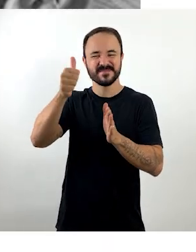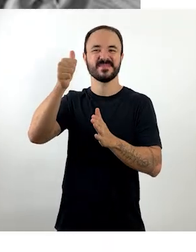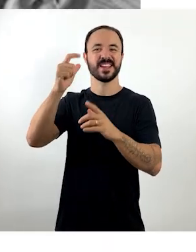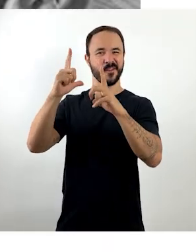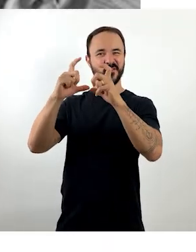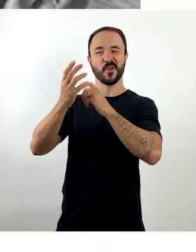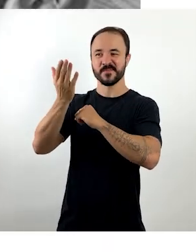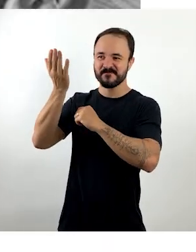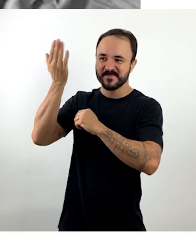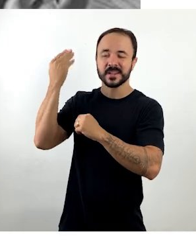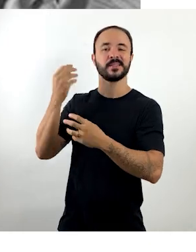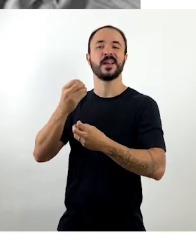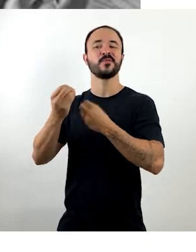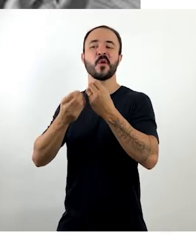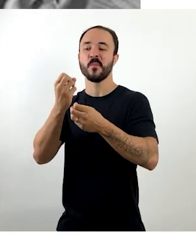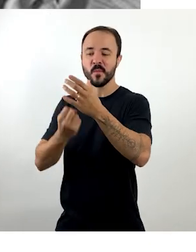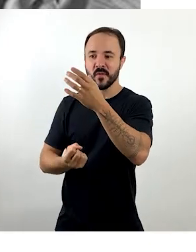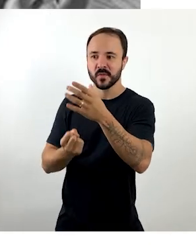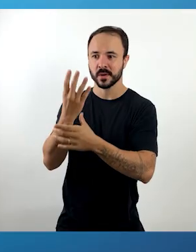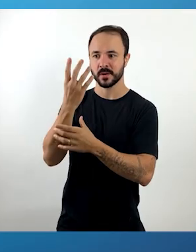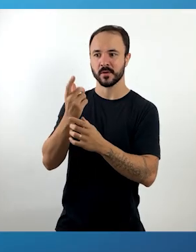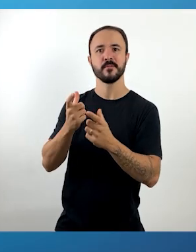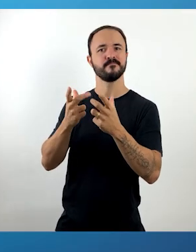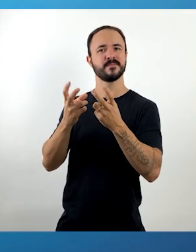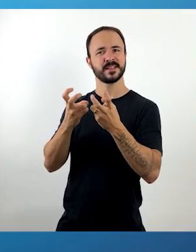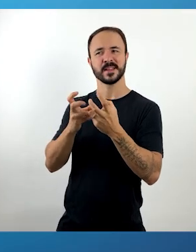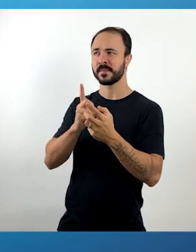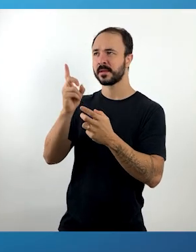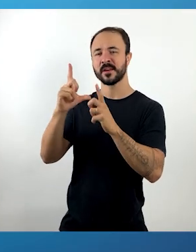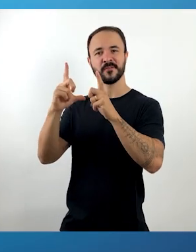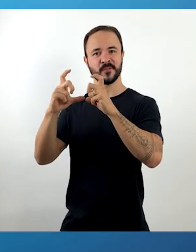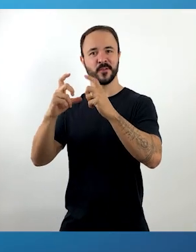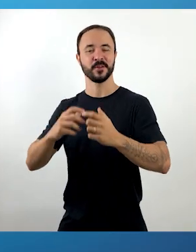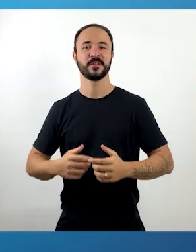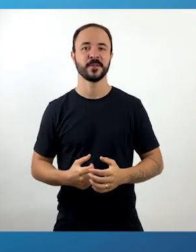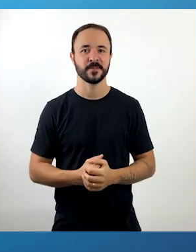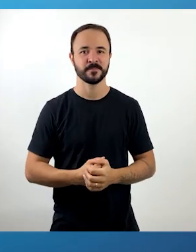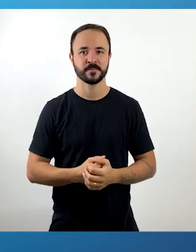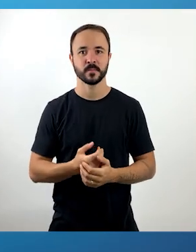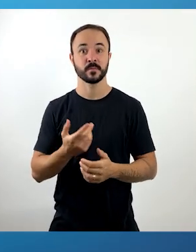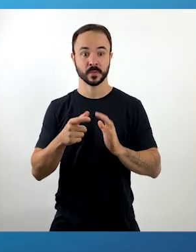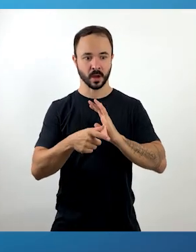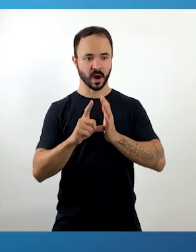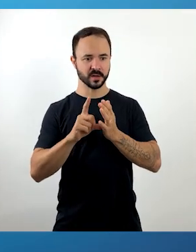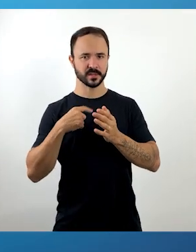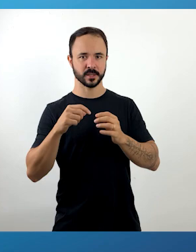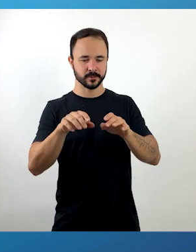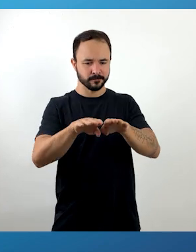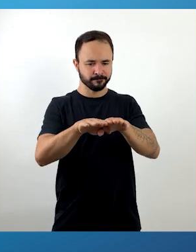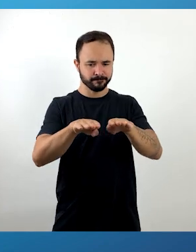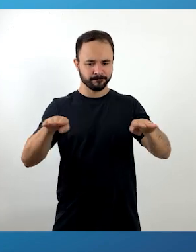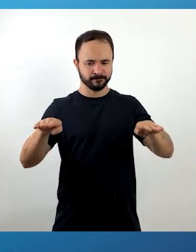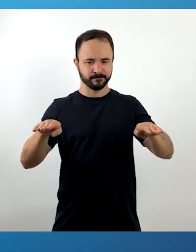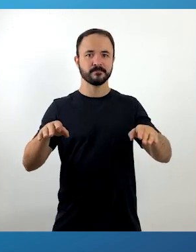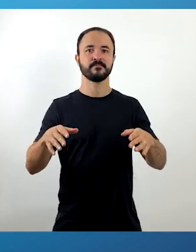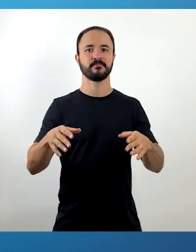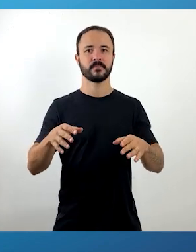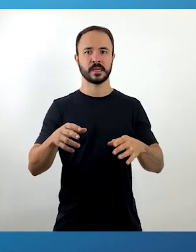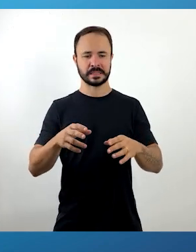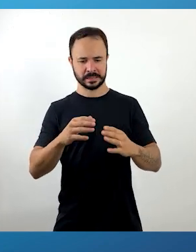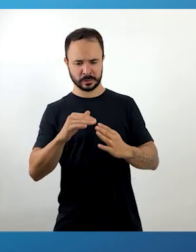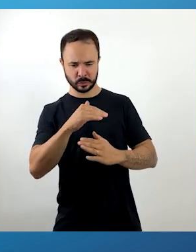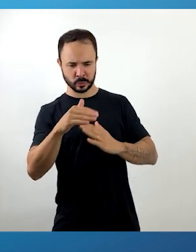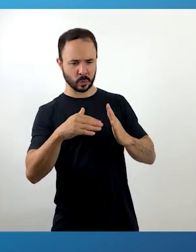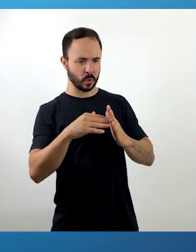skates eh quando ele surgiu Olha que interessante vocês observam que ele era totalmente plano né as